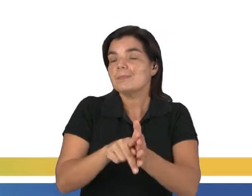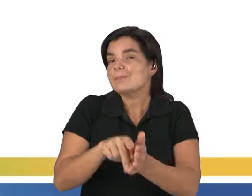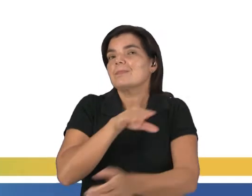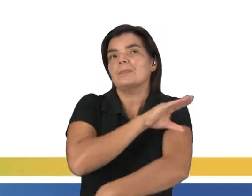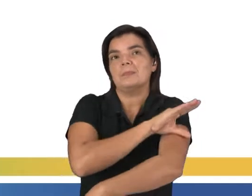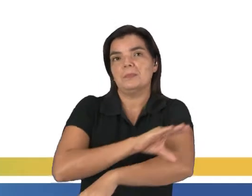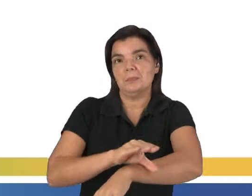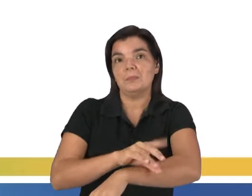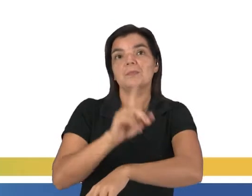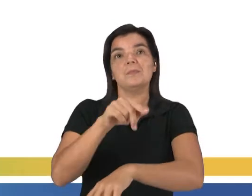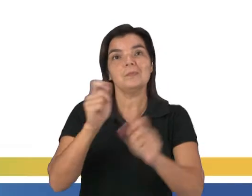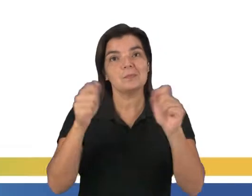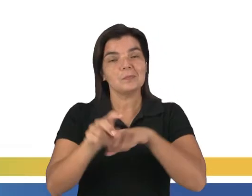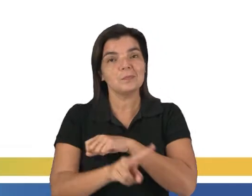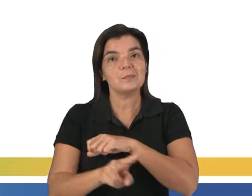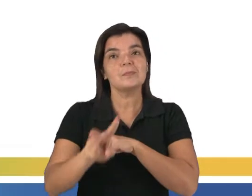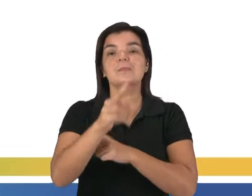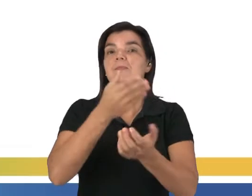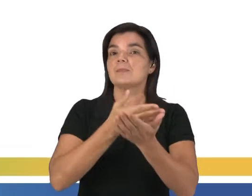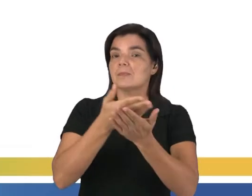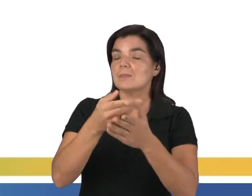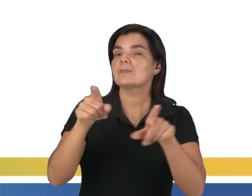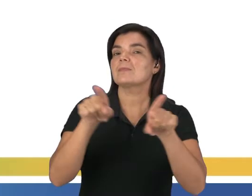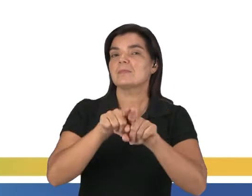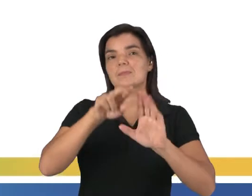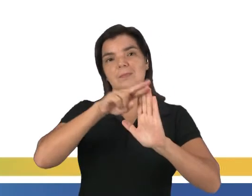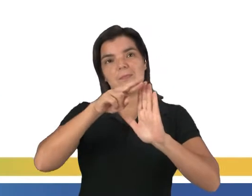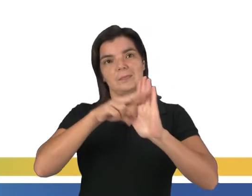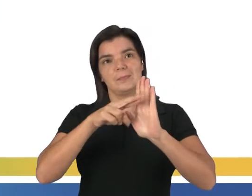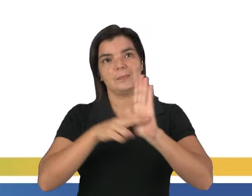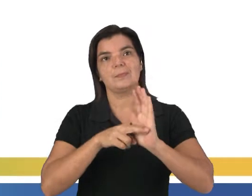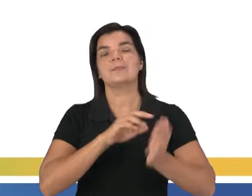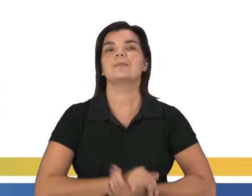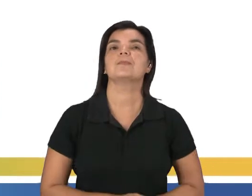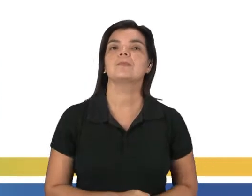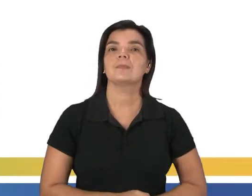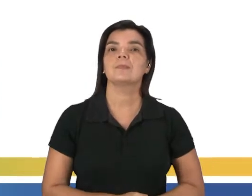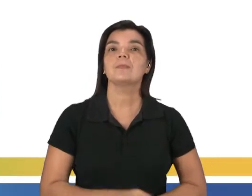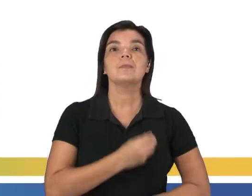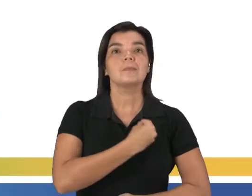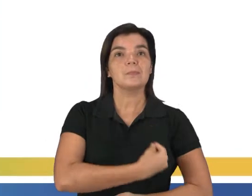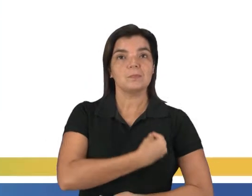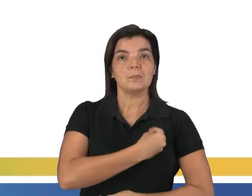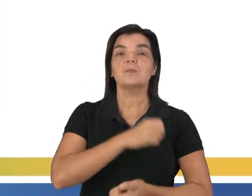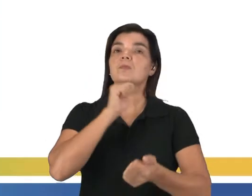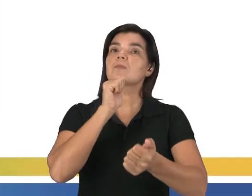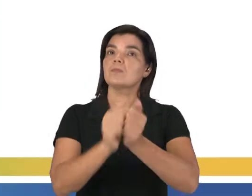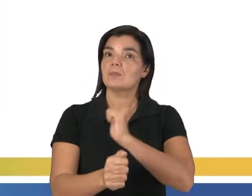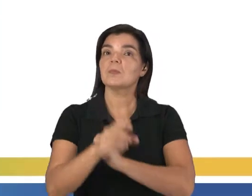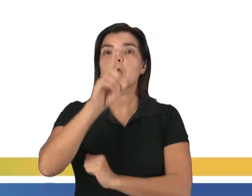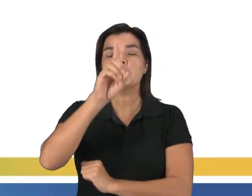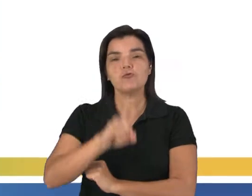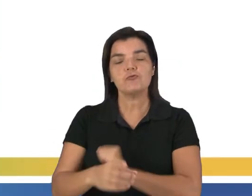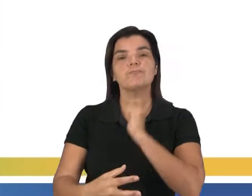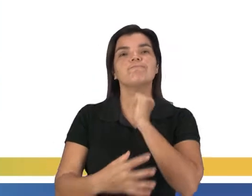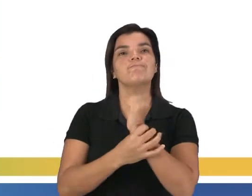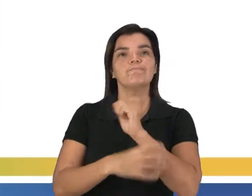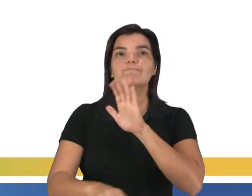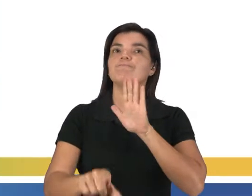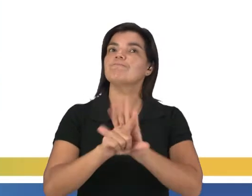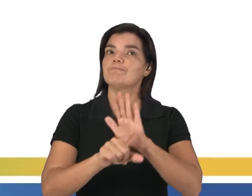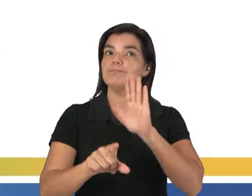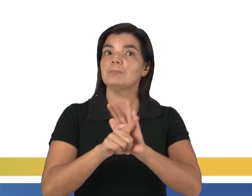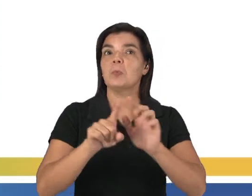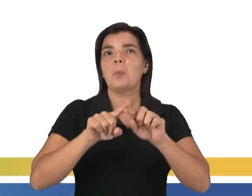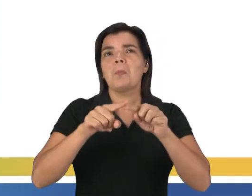nossa cultura e que possui seus valores, princípios e regras. A vivência do esporte é um direito garantido por